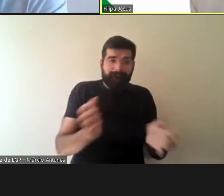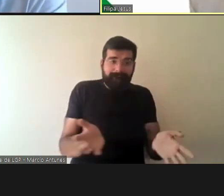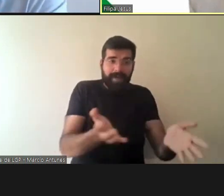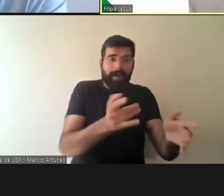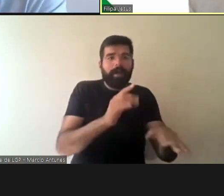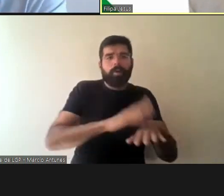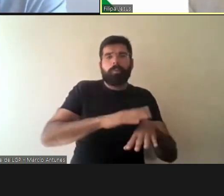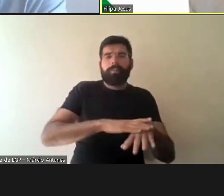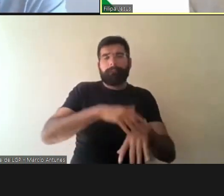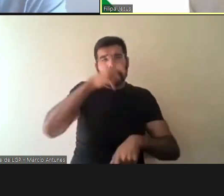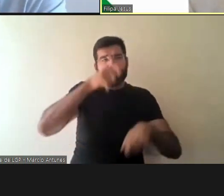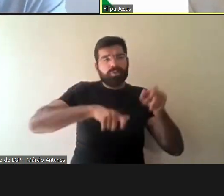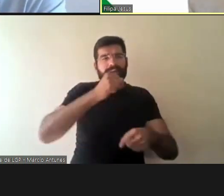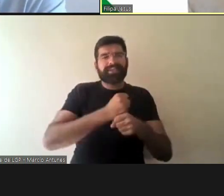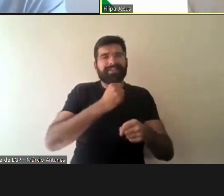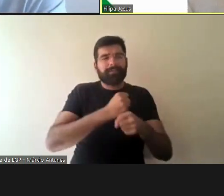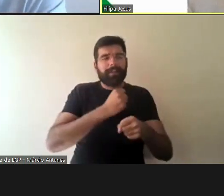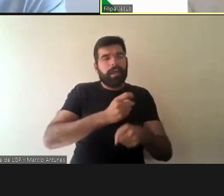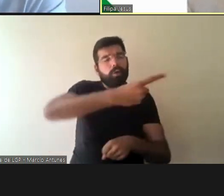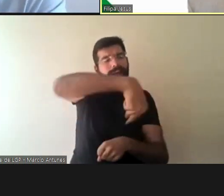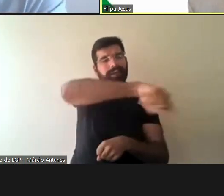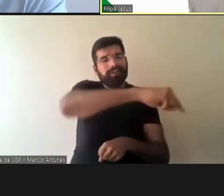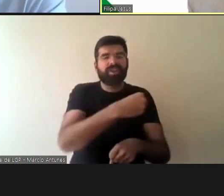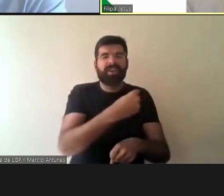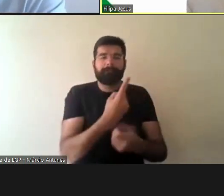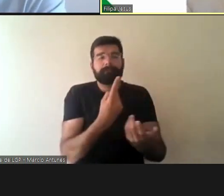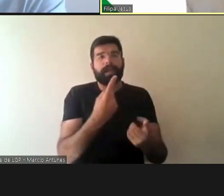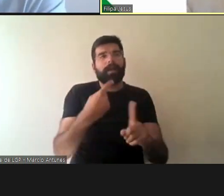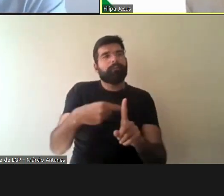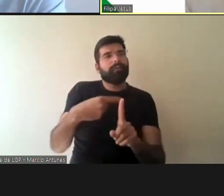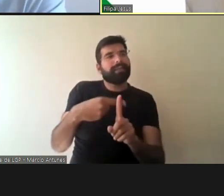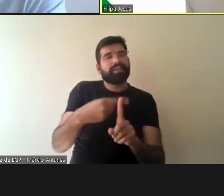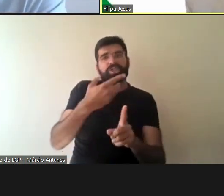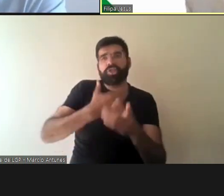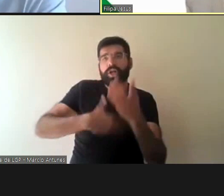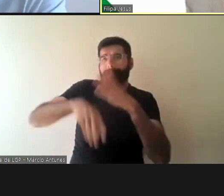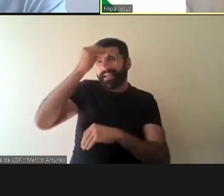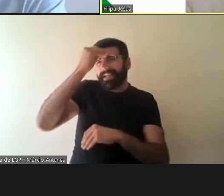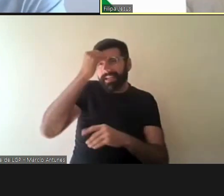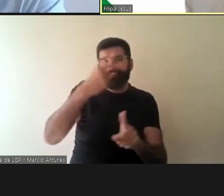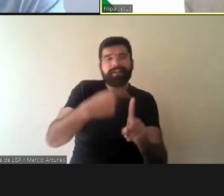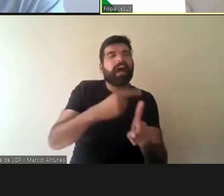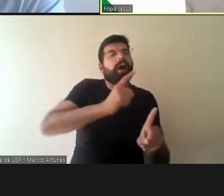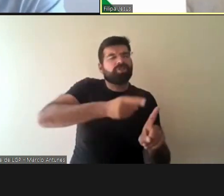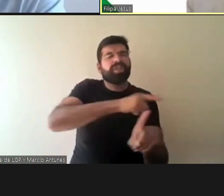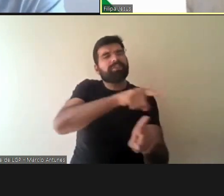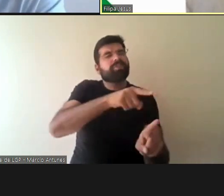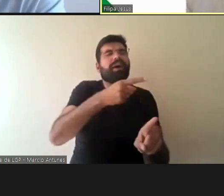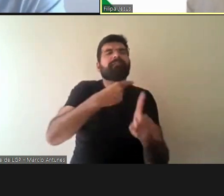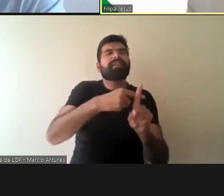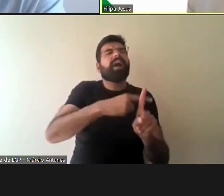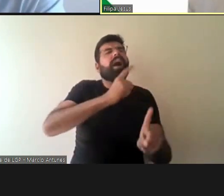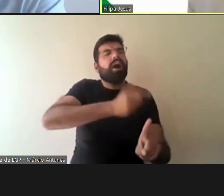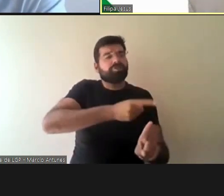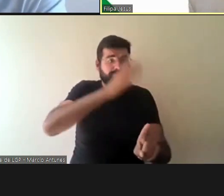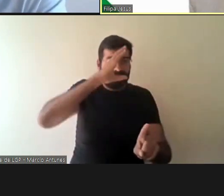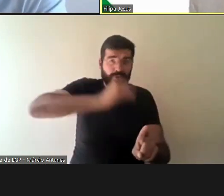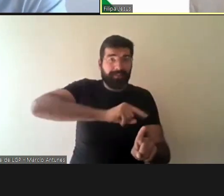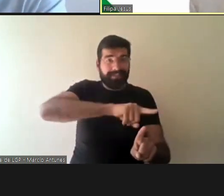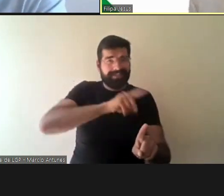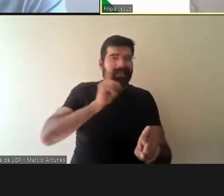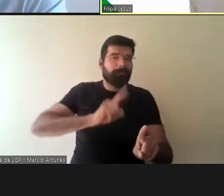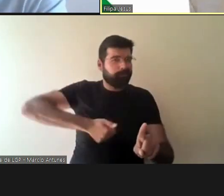trabalhadores perceberem, às vezes, qual é a vantagem que têm no aumento das suas qualificações, o que é que ganham com isso. No fundo, esta é uma questão que me parece que é